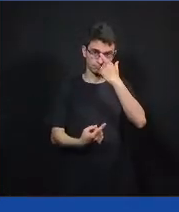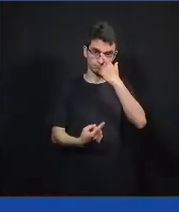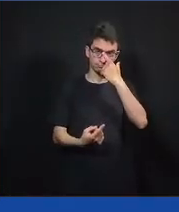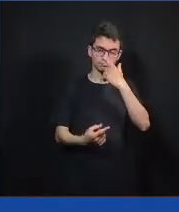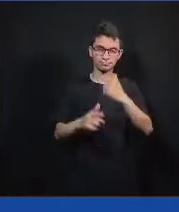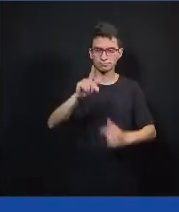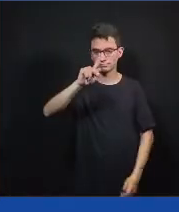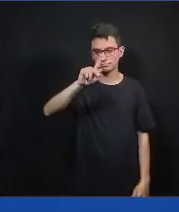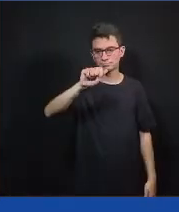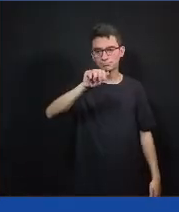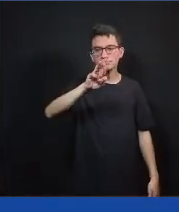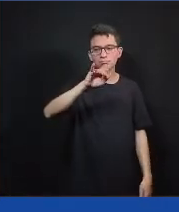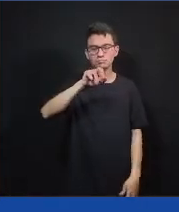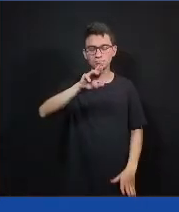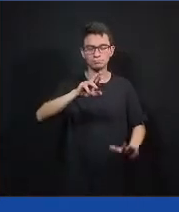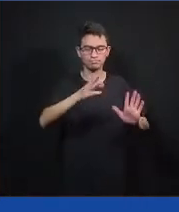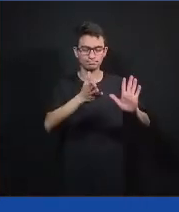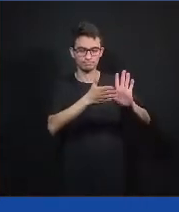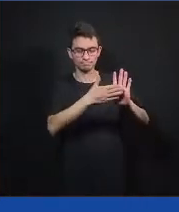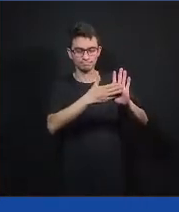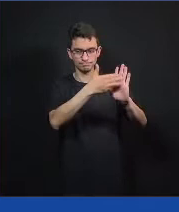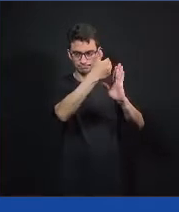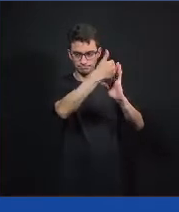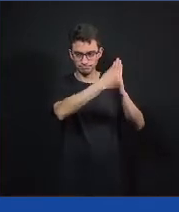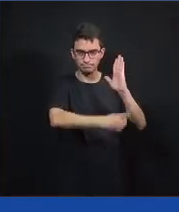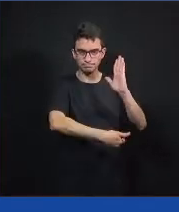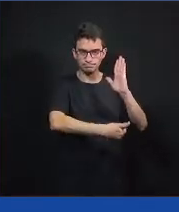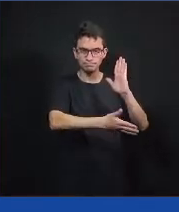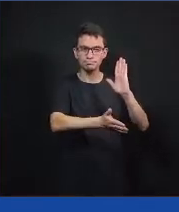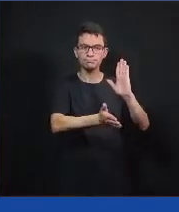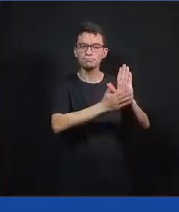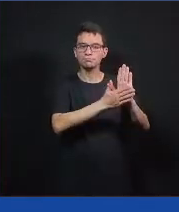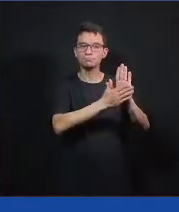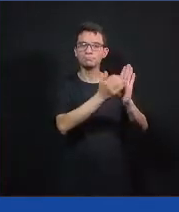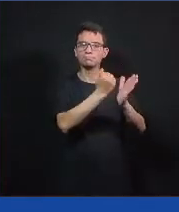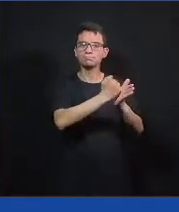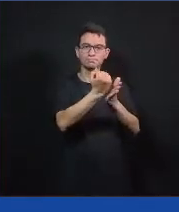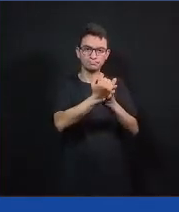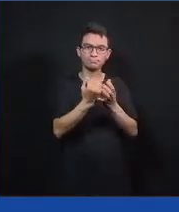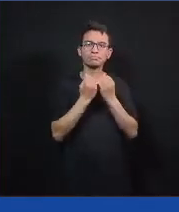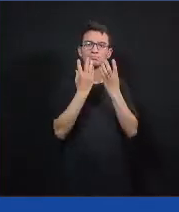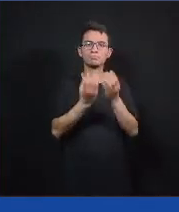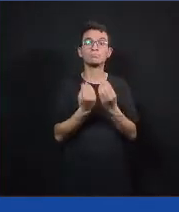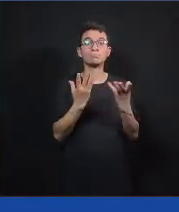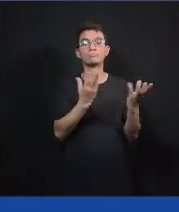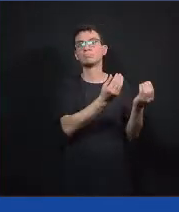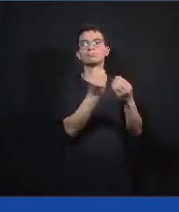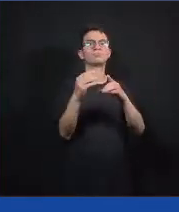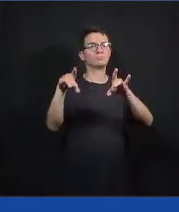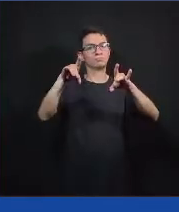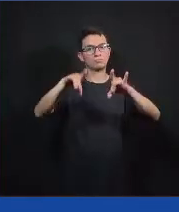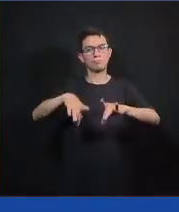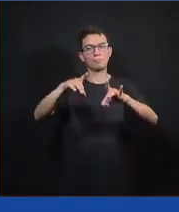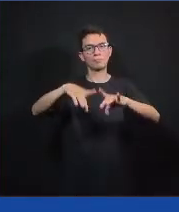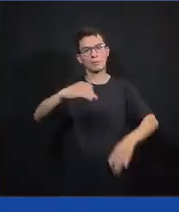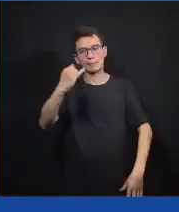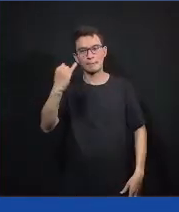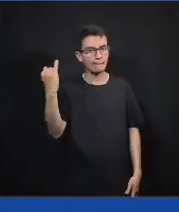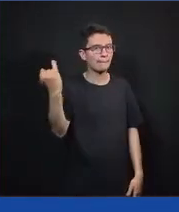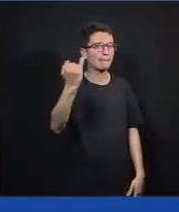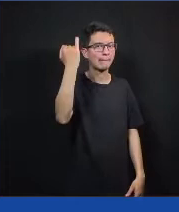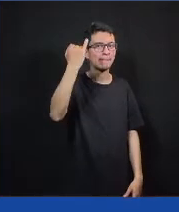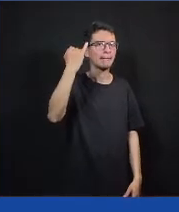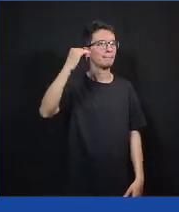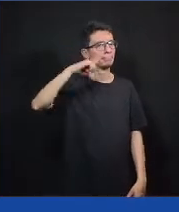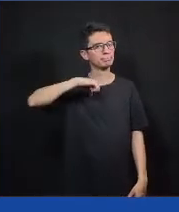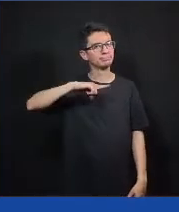chamado parecer do relator, é um documento que consta a várias informações técnicas relevantes e o